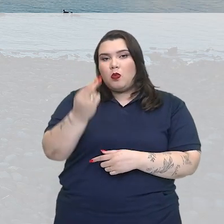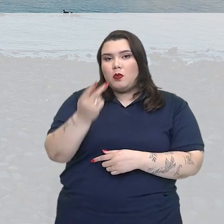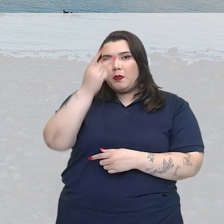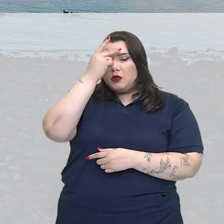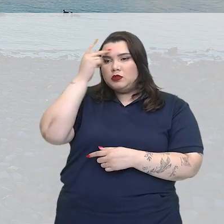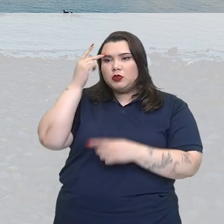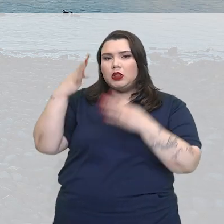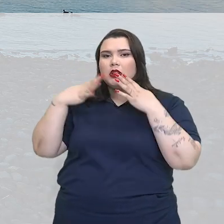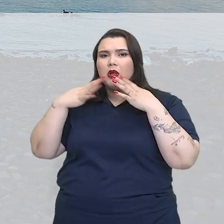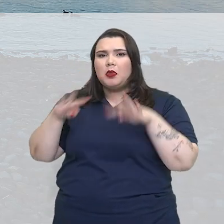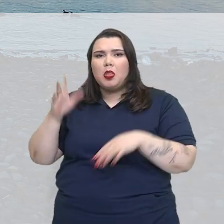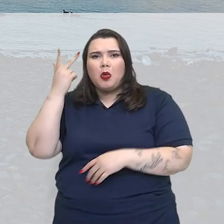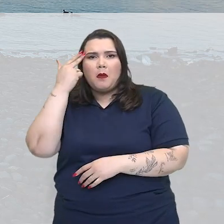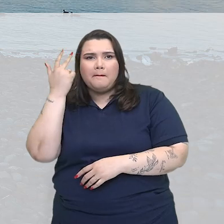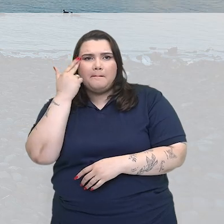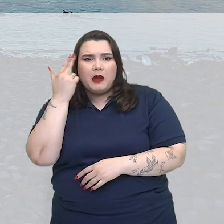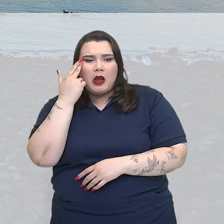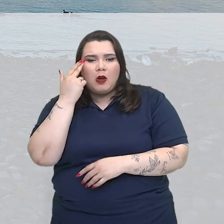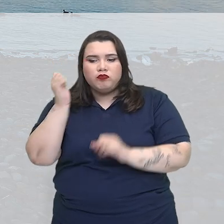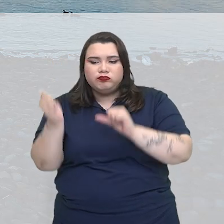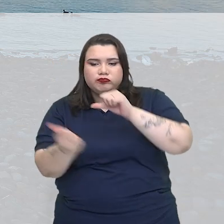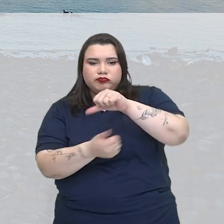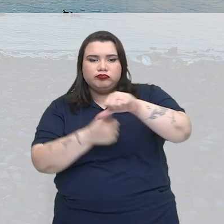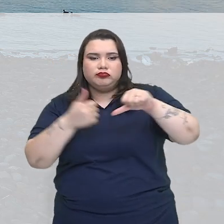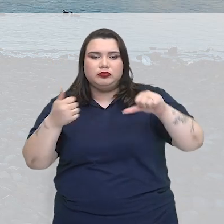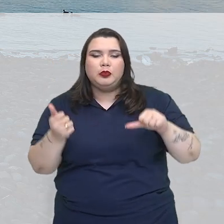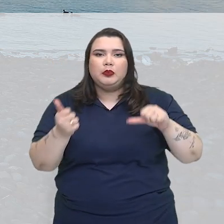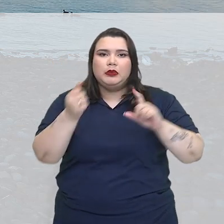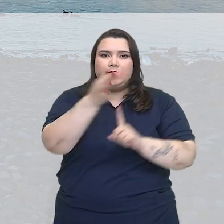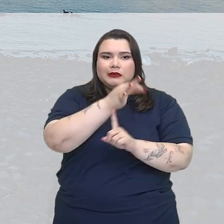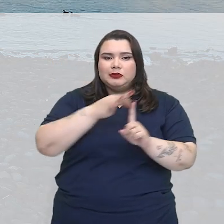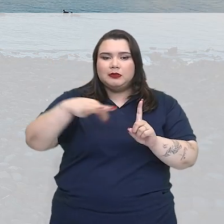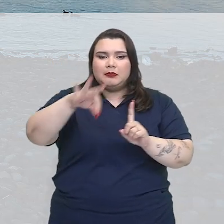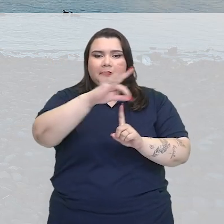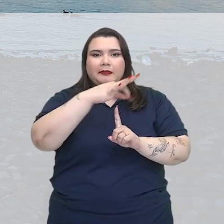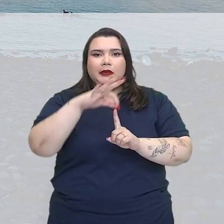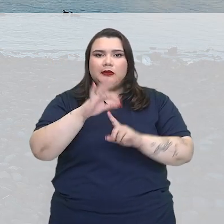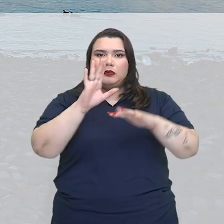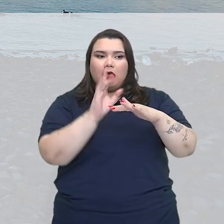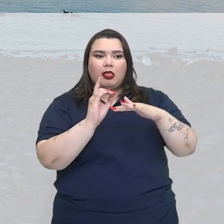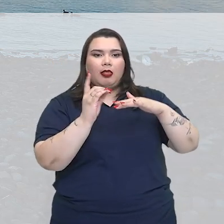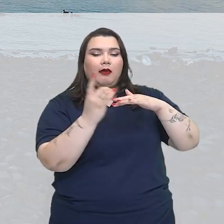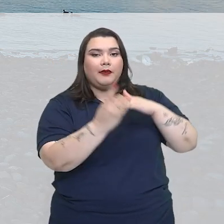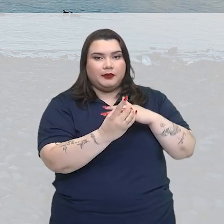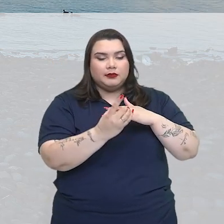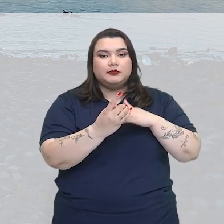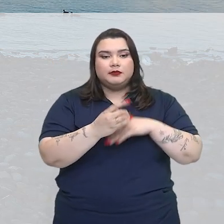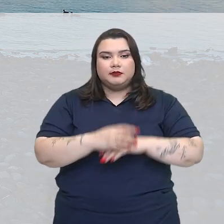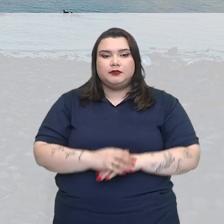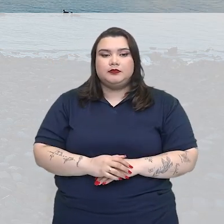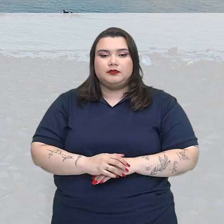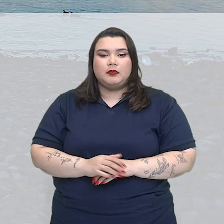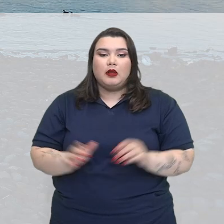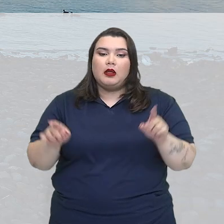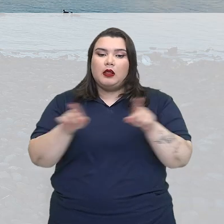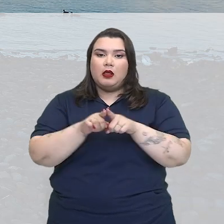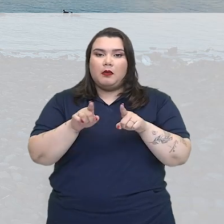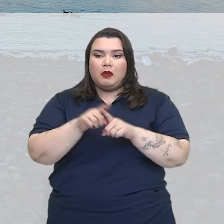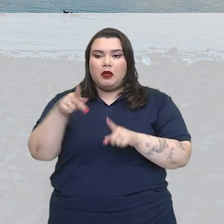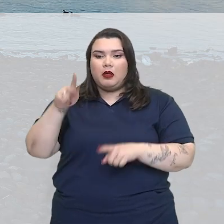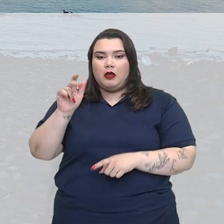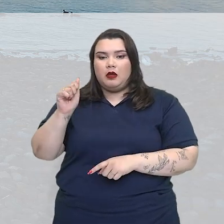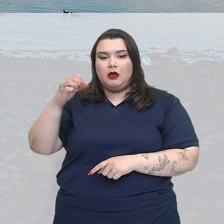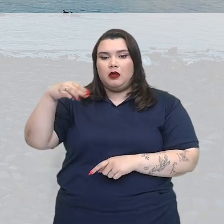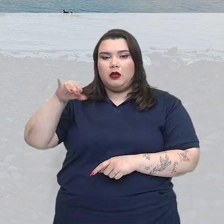pessoas comuns que ganham este privilégio de se tornarem divinos. Também há kamis que estão ligados